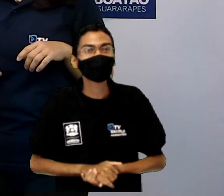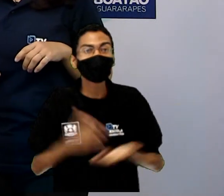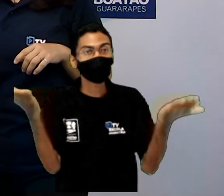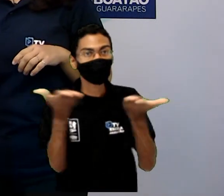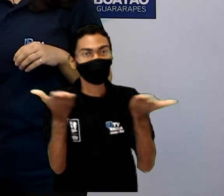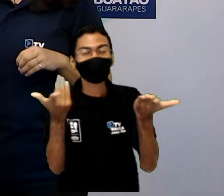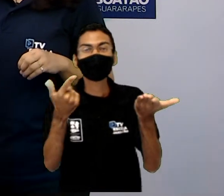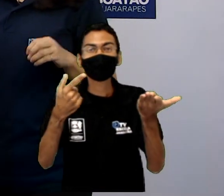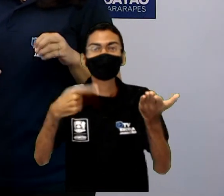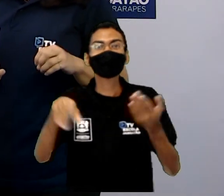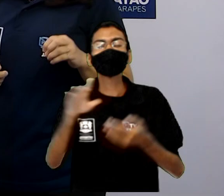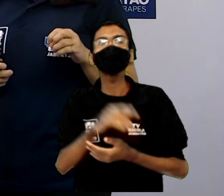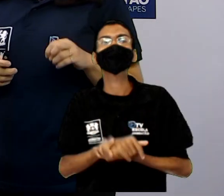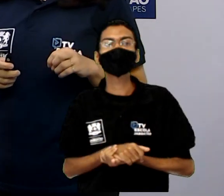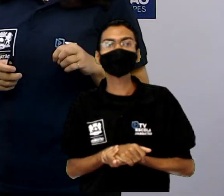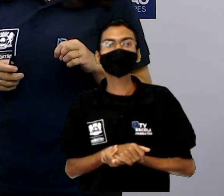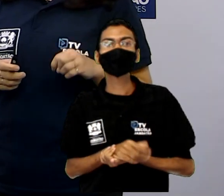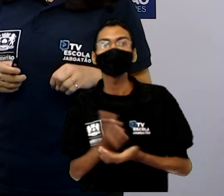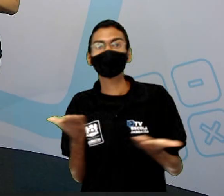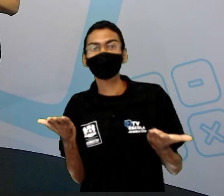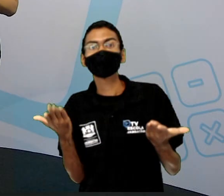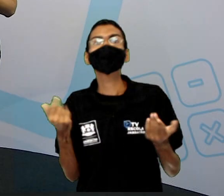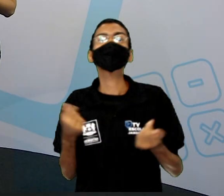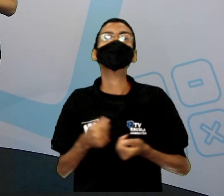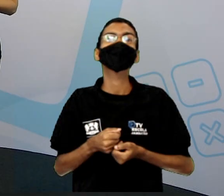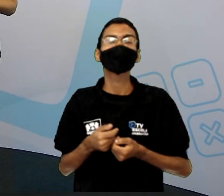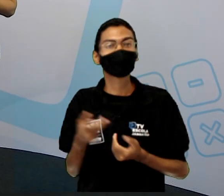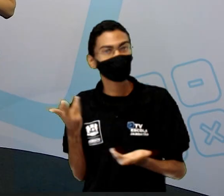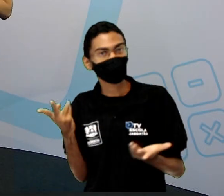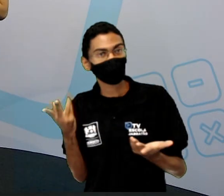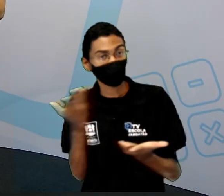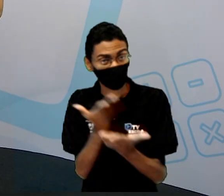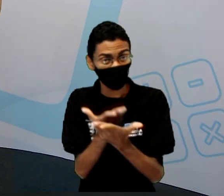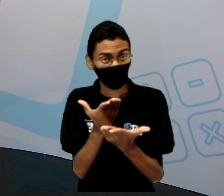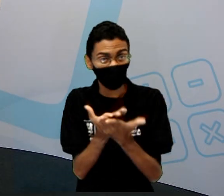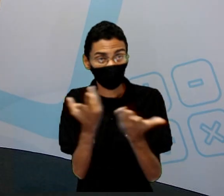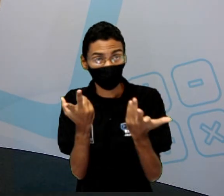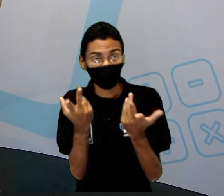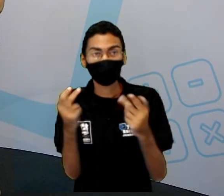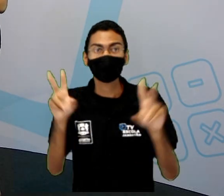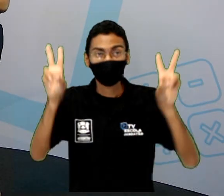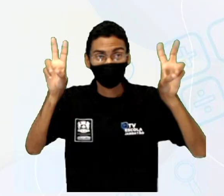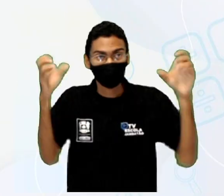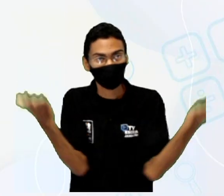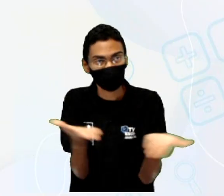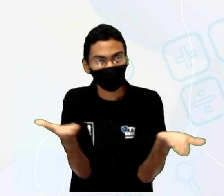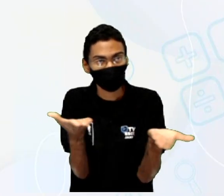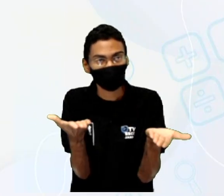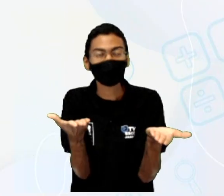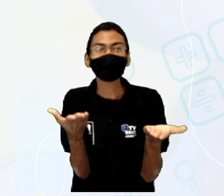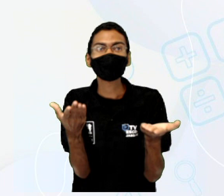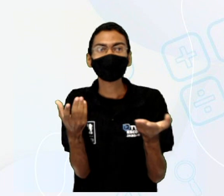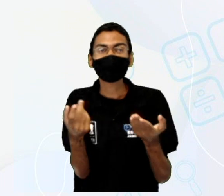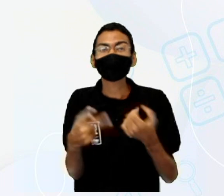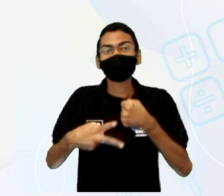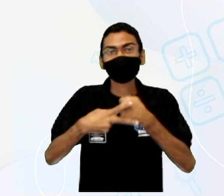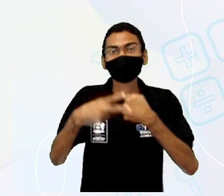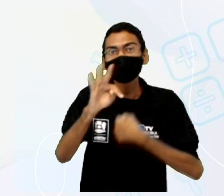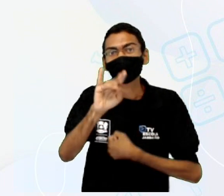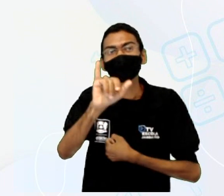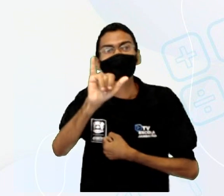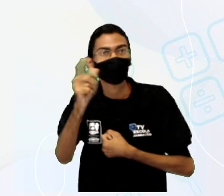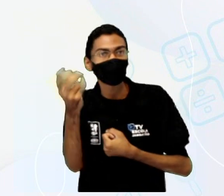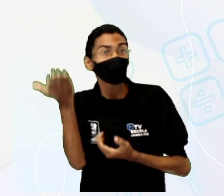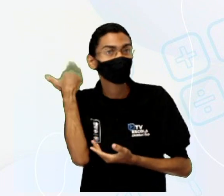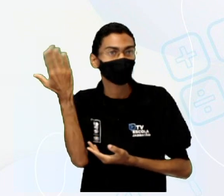Agora, a gente vai entrar no nosso assunto de hoje, que é o verbo to be no passado. Observa a conjugação aqui na